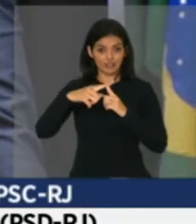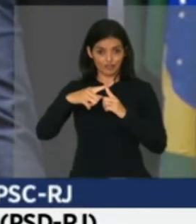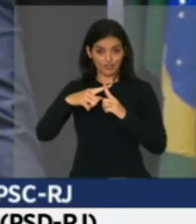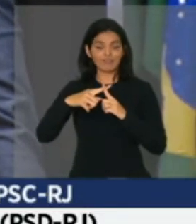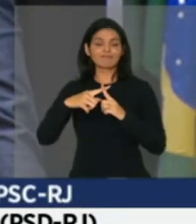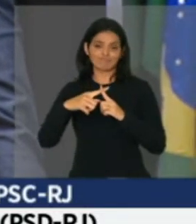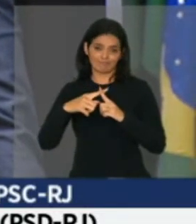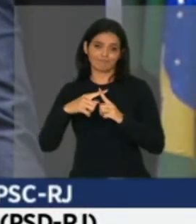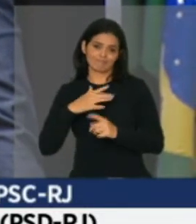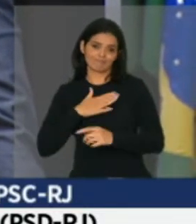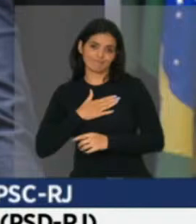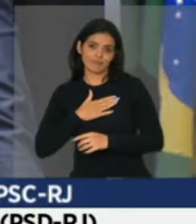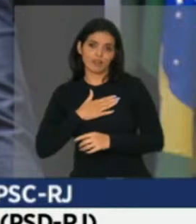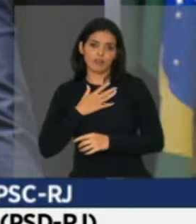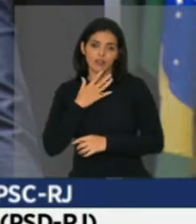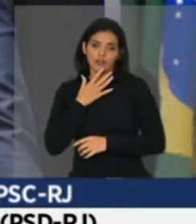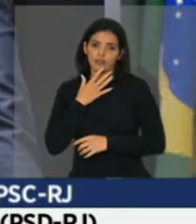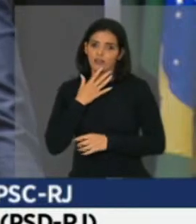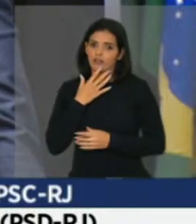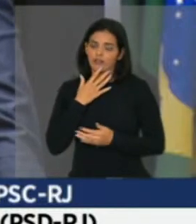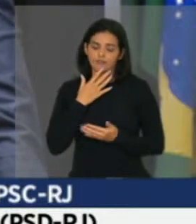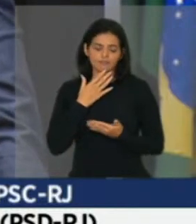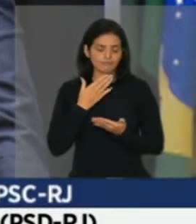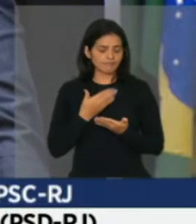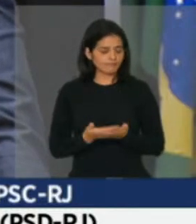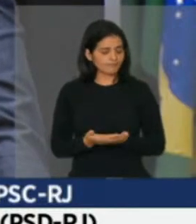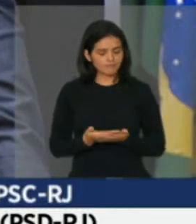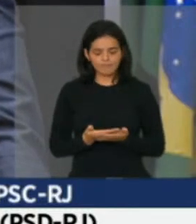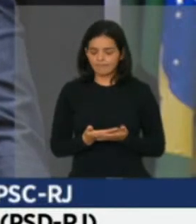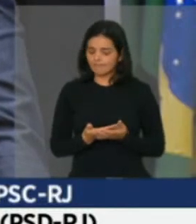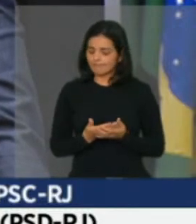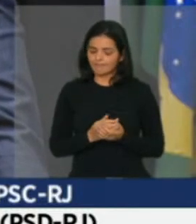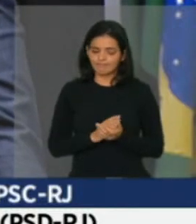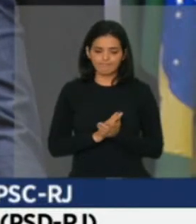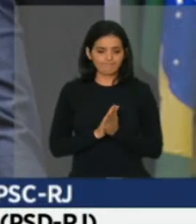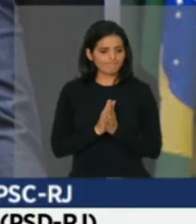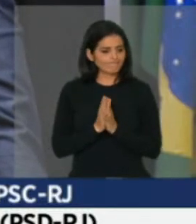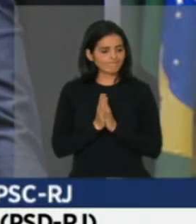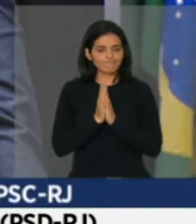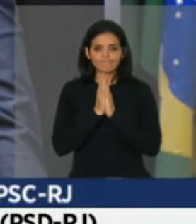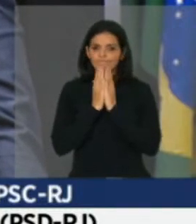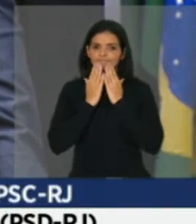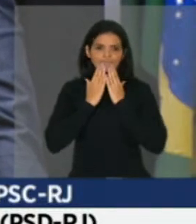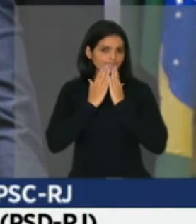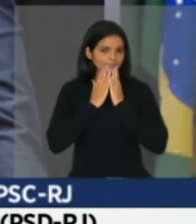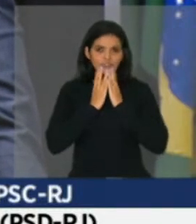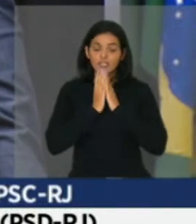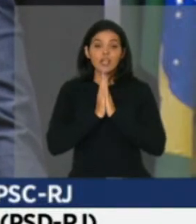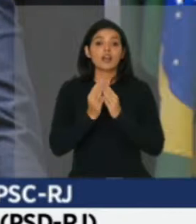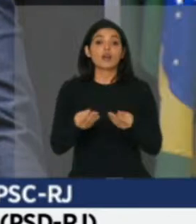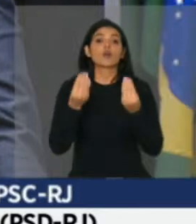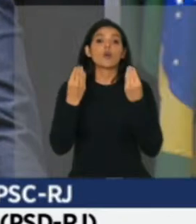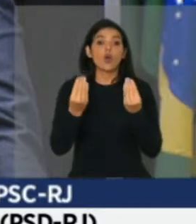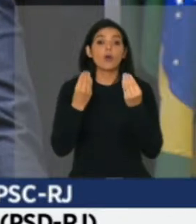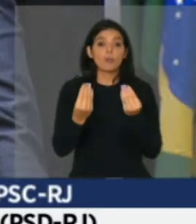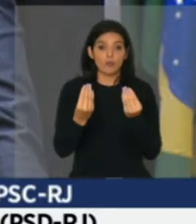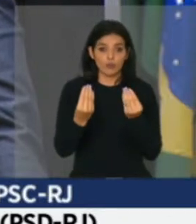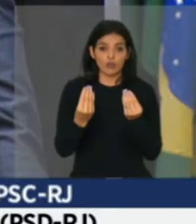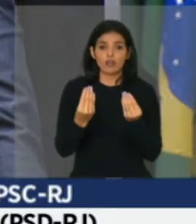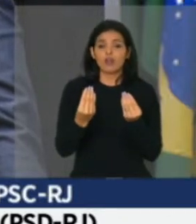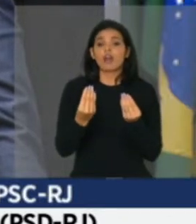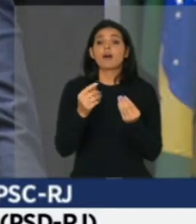Nada mais estarrecedor do que aconteceu. E a pergunta que talvez nunca teremos resposta